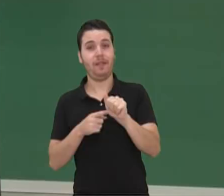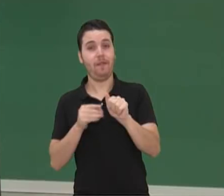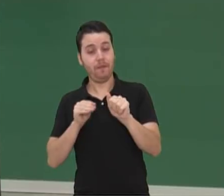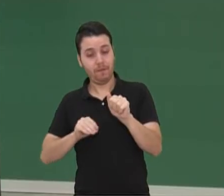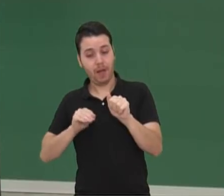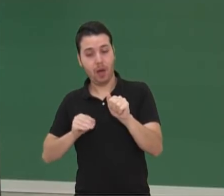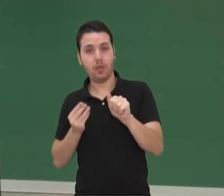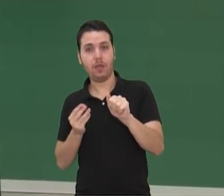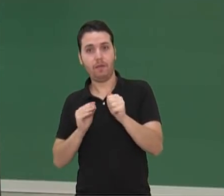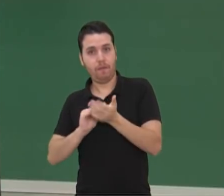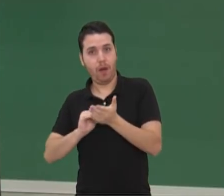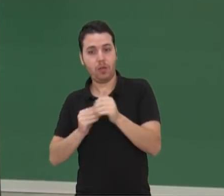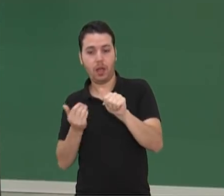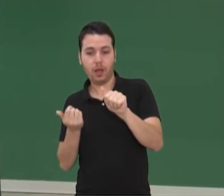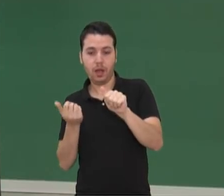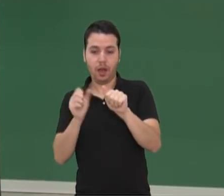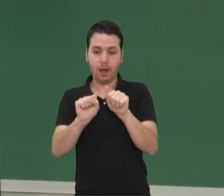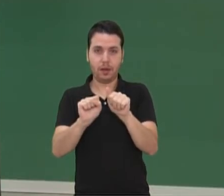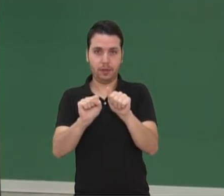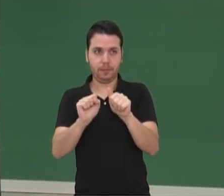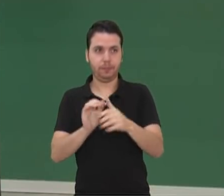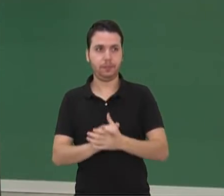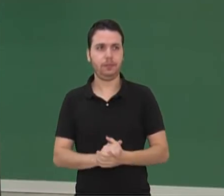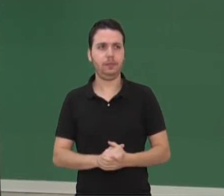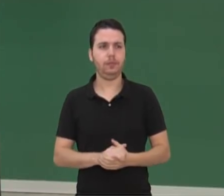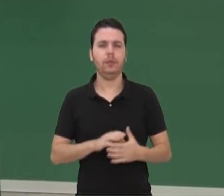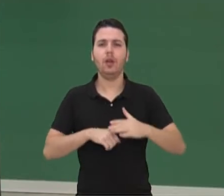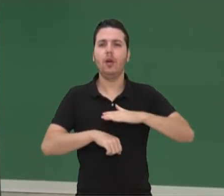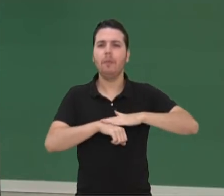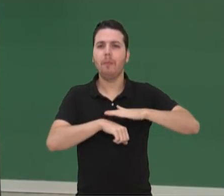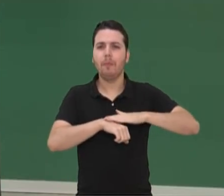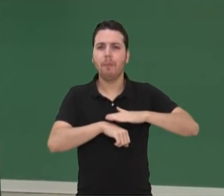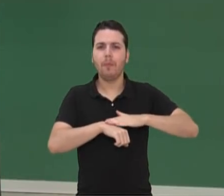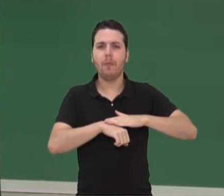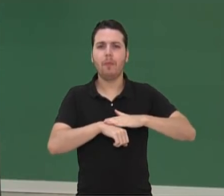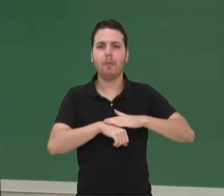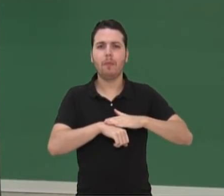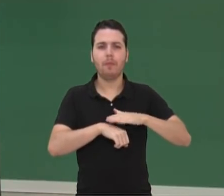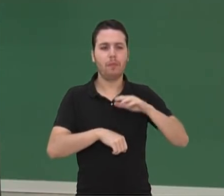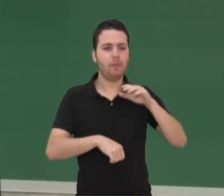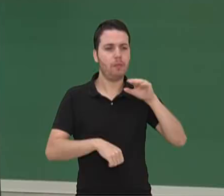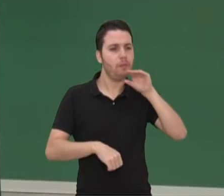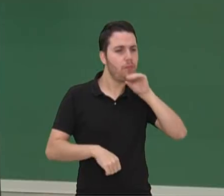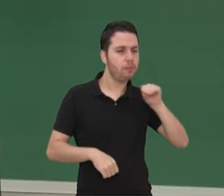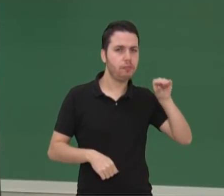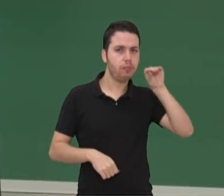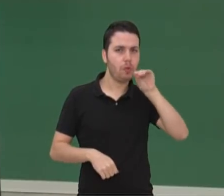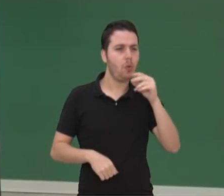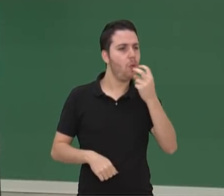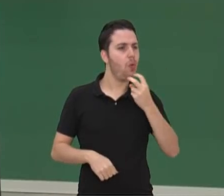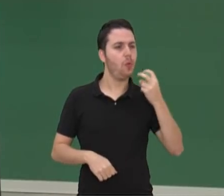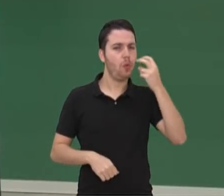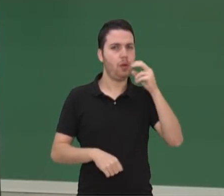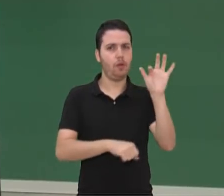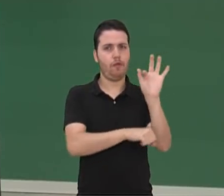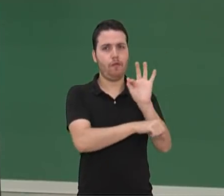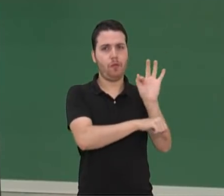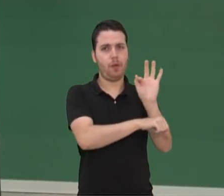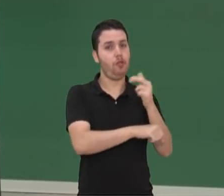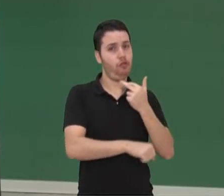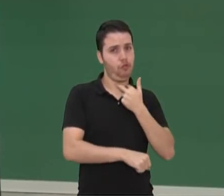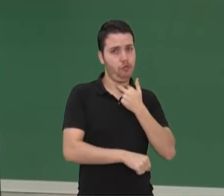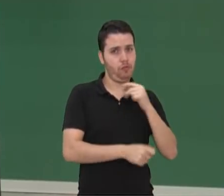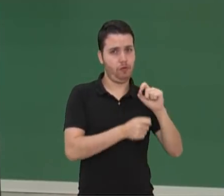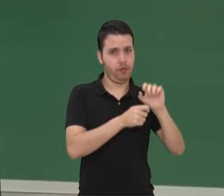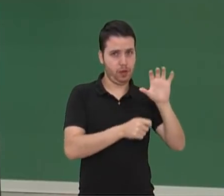Até na fala, claro, numa oralidade, num gênero oral mais formal também, não podemos